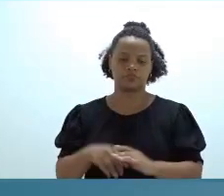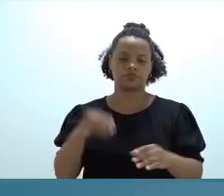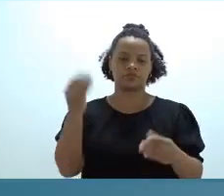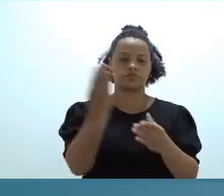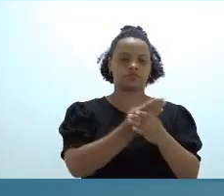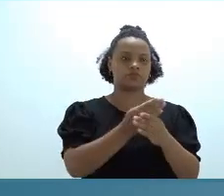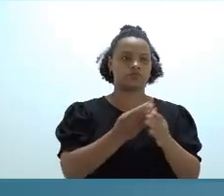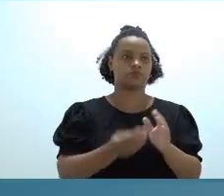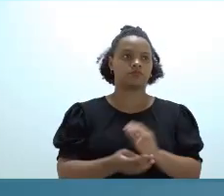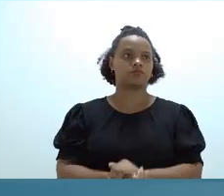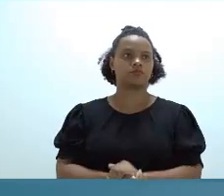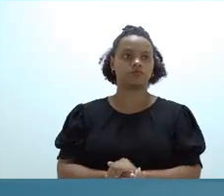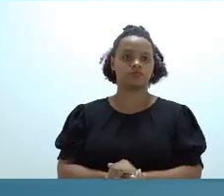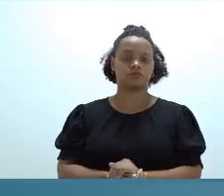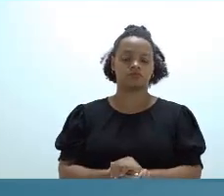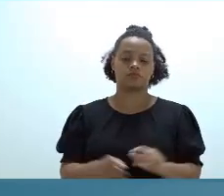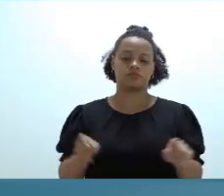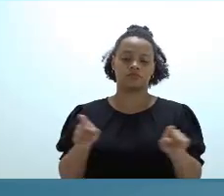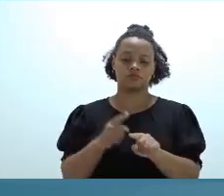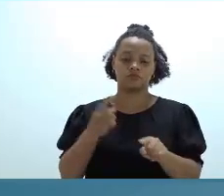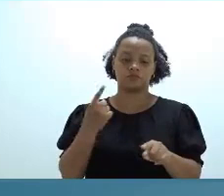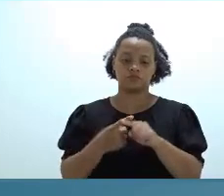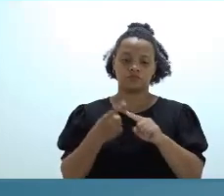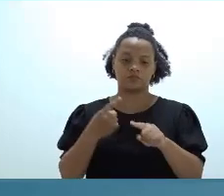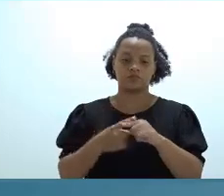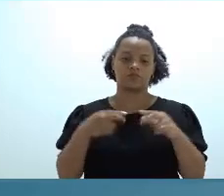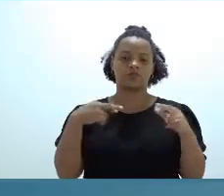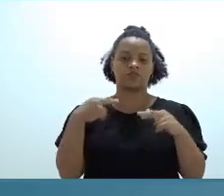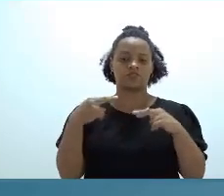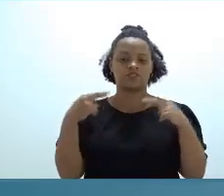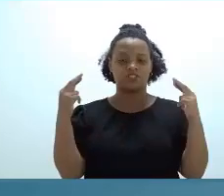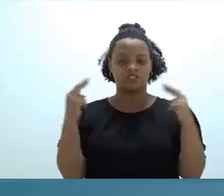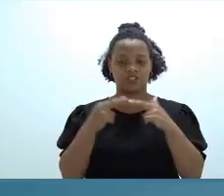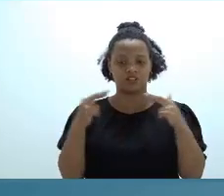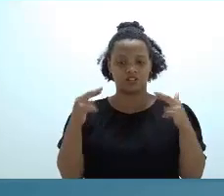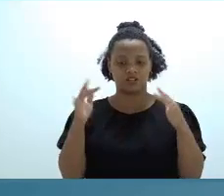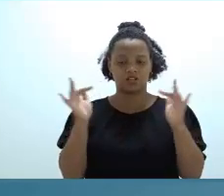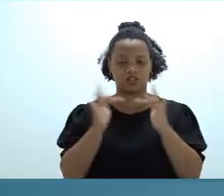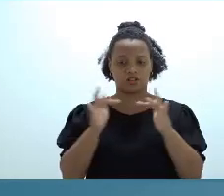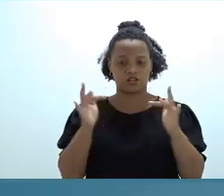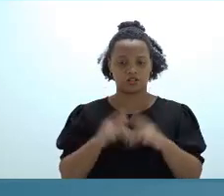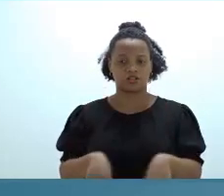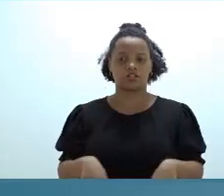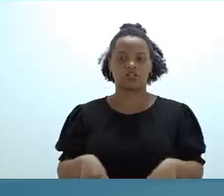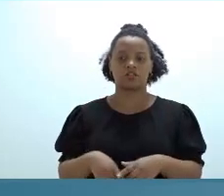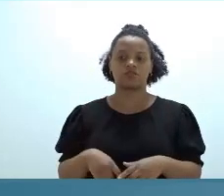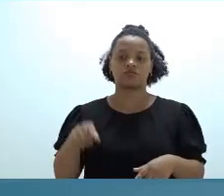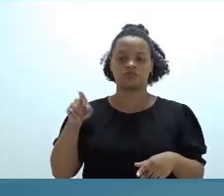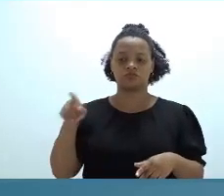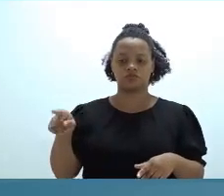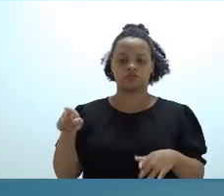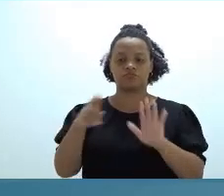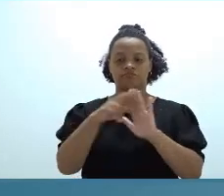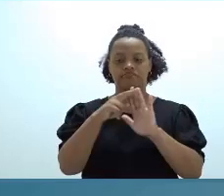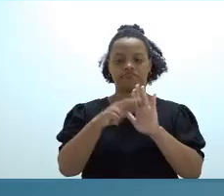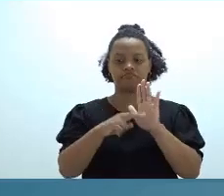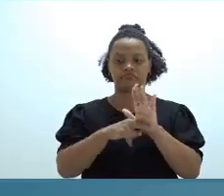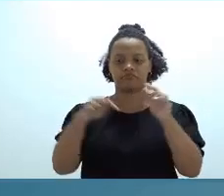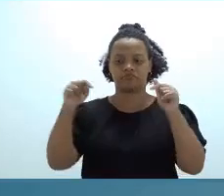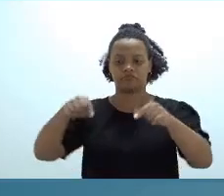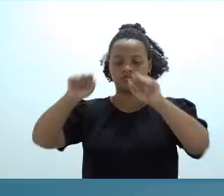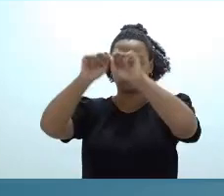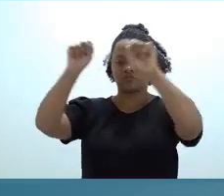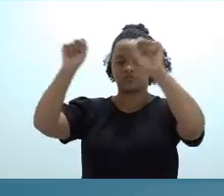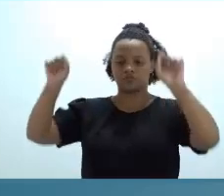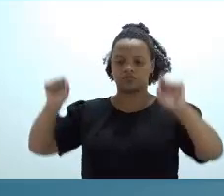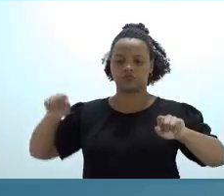relação com as normas definidoras da competência interna deste egrégio tribunal. O suporte fático